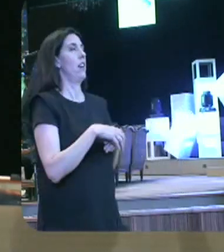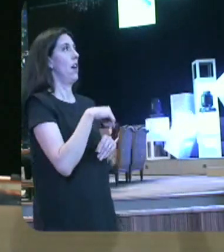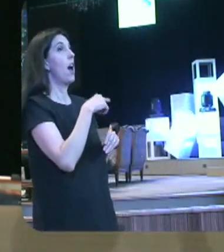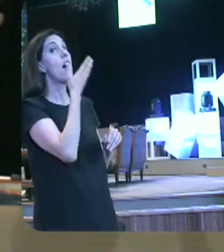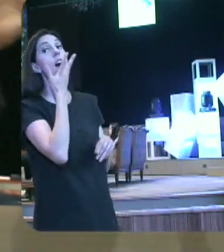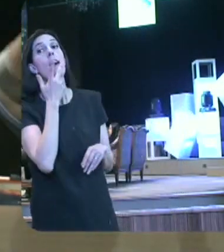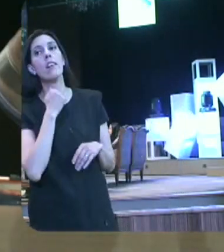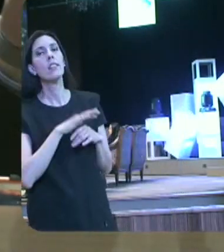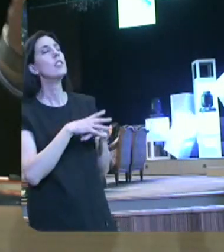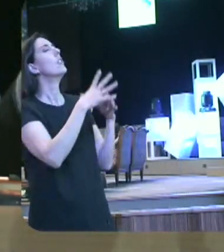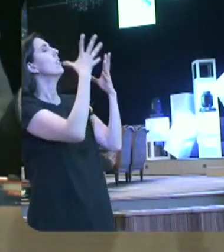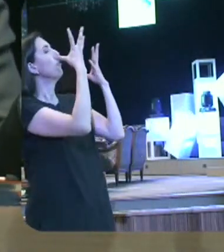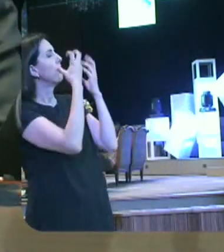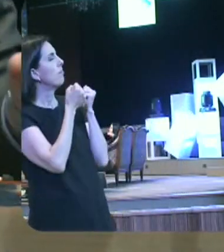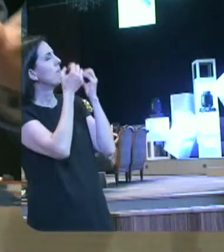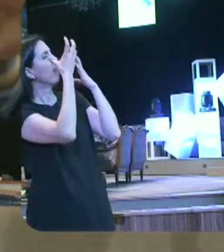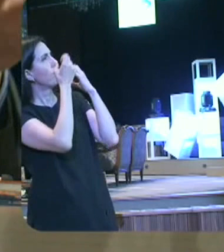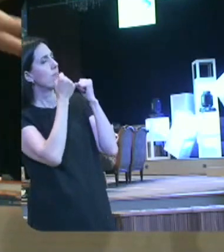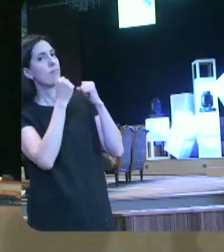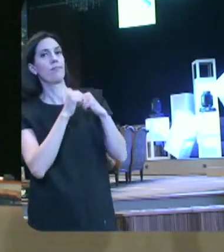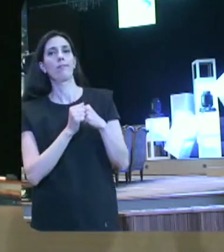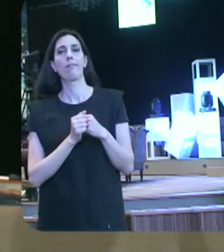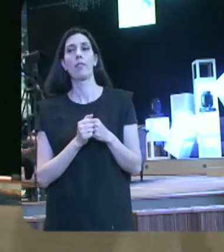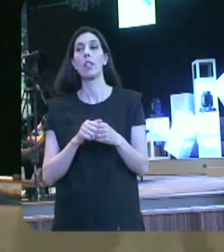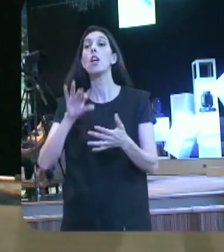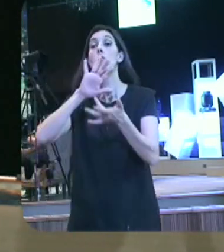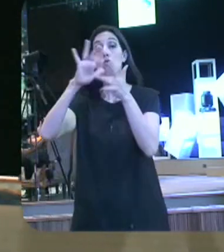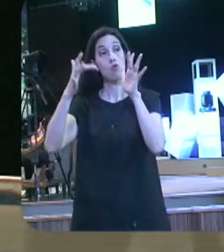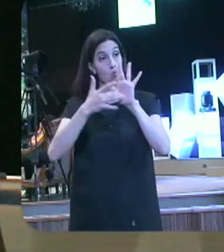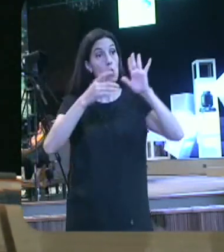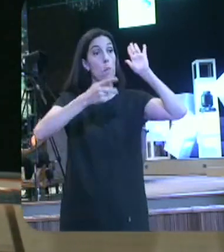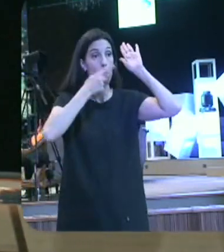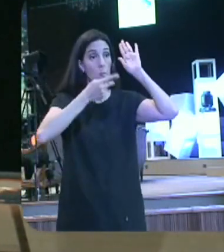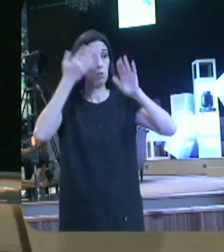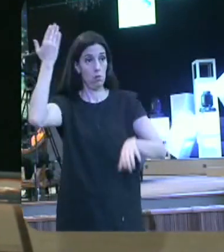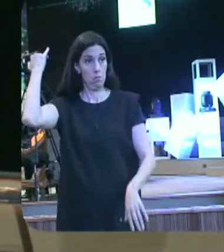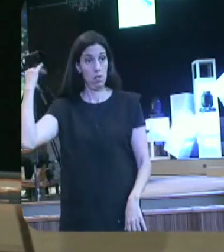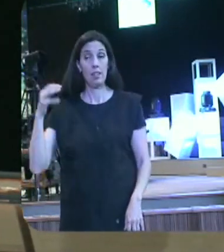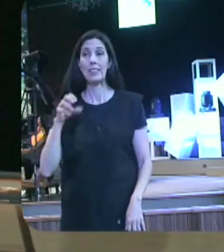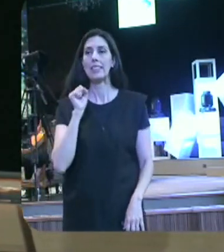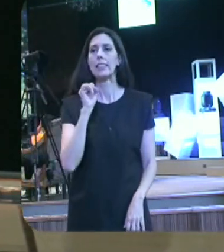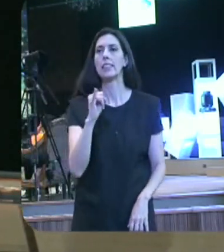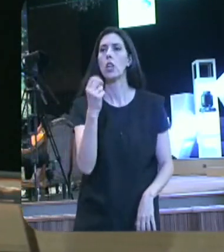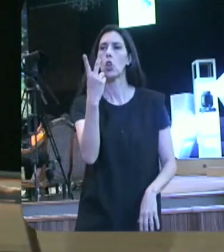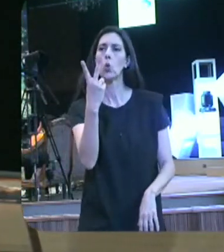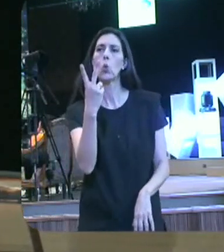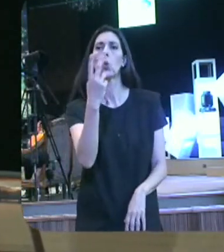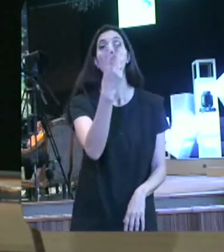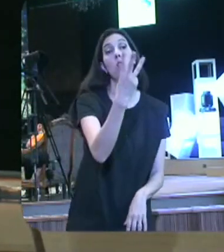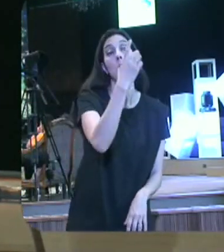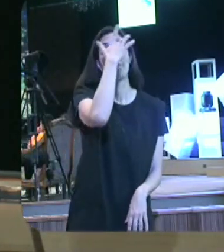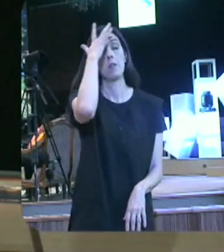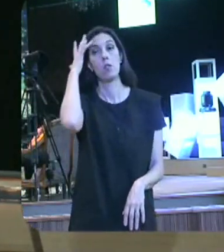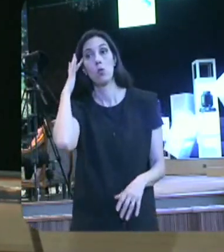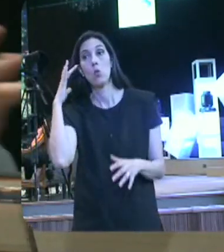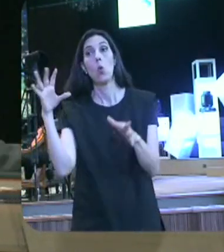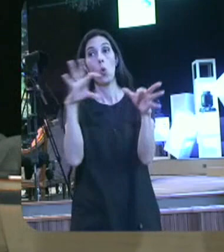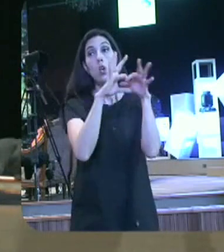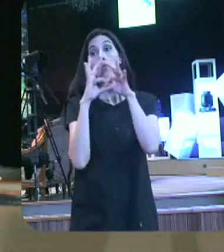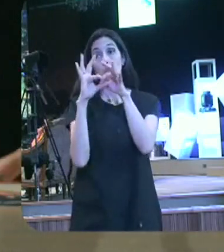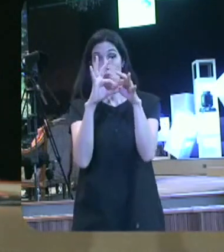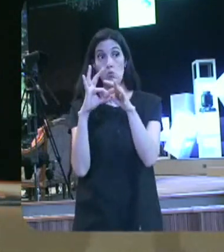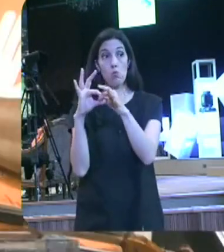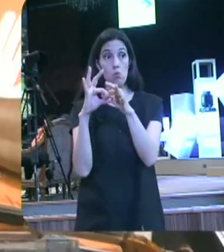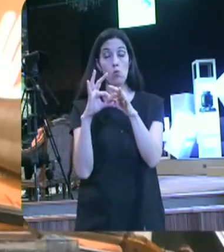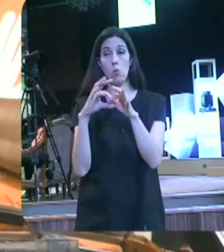que onde tivessem 2 ou 3 pessoas reunidas debaixo da autoridade do nome dEle, Ele estaria conosco. Ele está